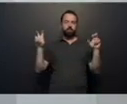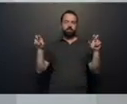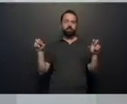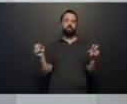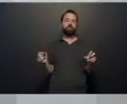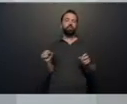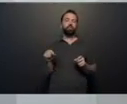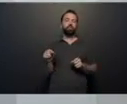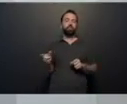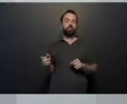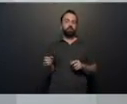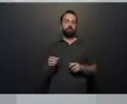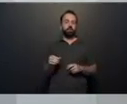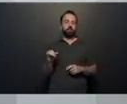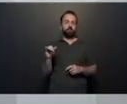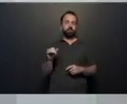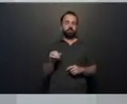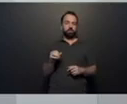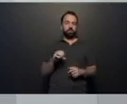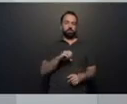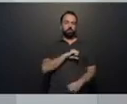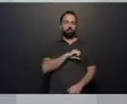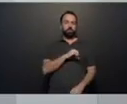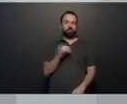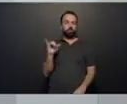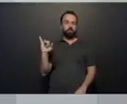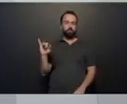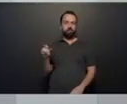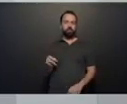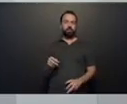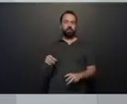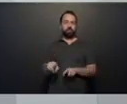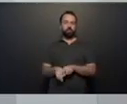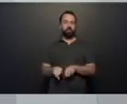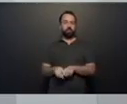dos números irracionais e a natureza do número π.